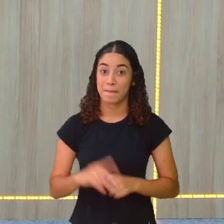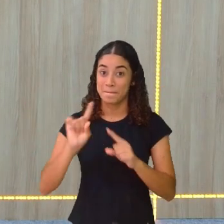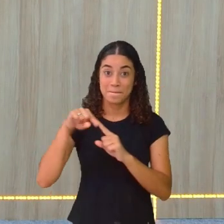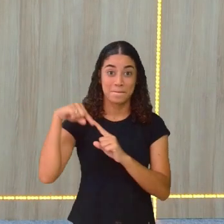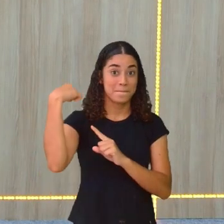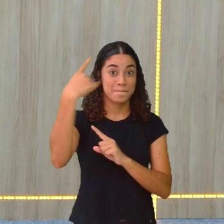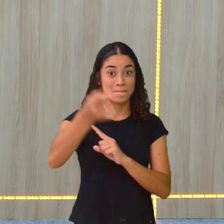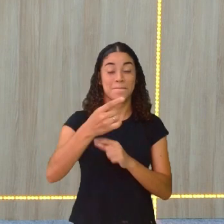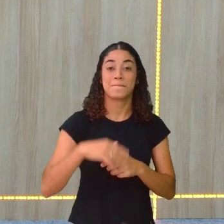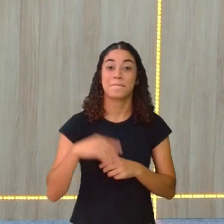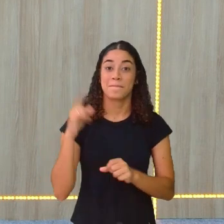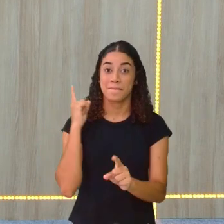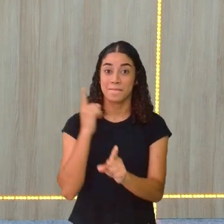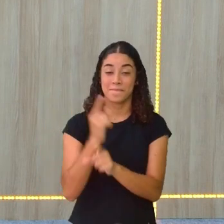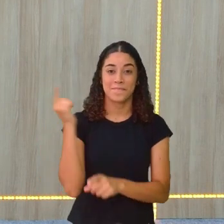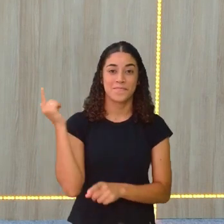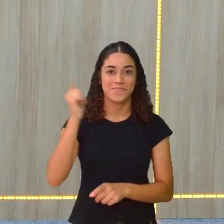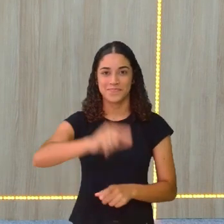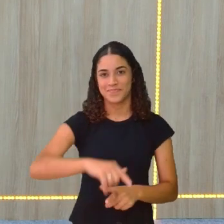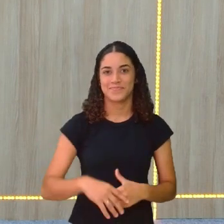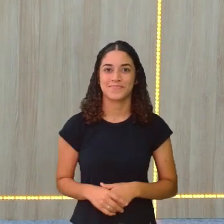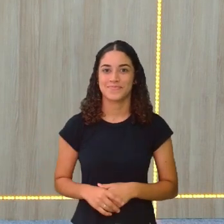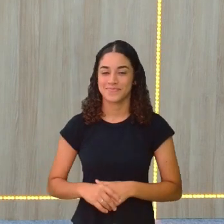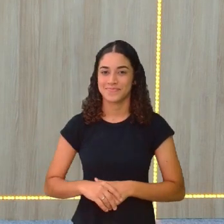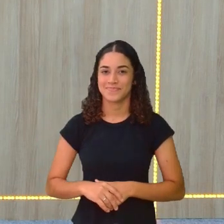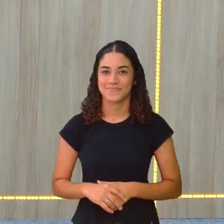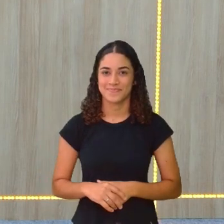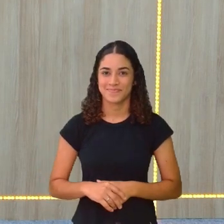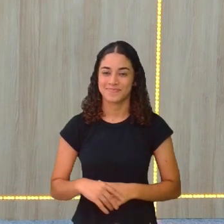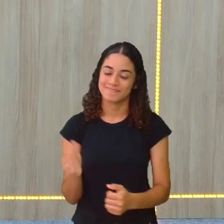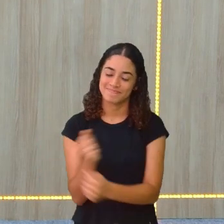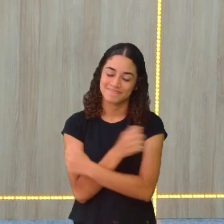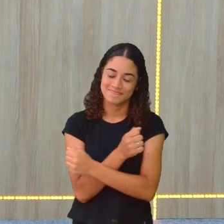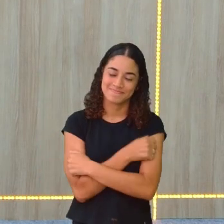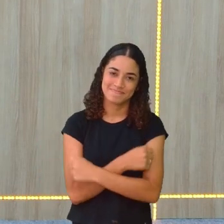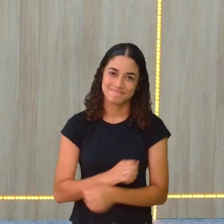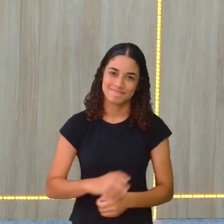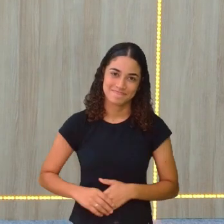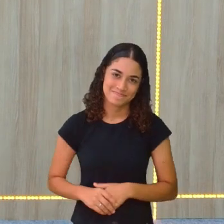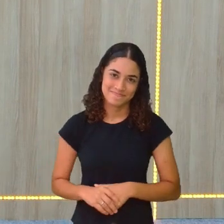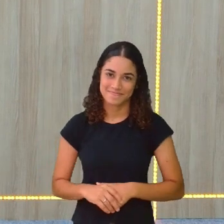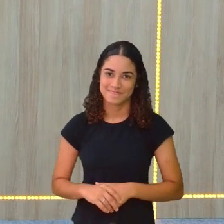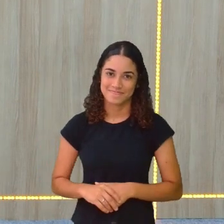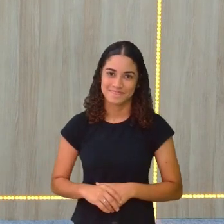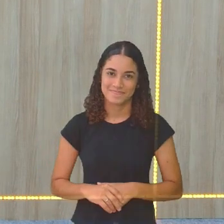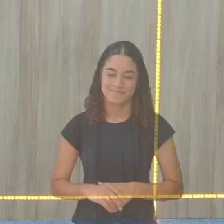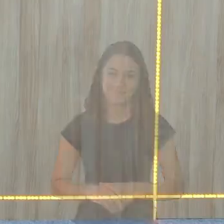até o nosso próximo ano. Grande abraço aí para vocês.